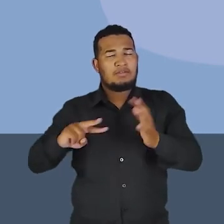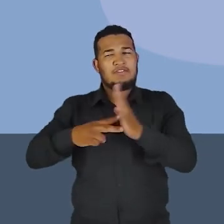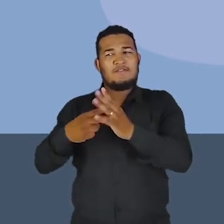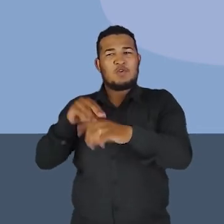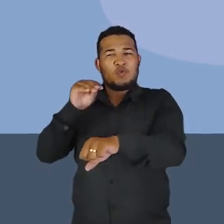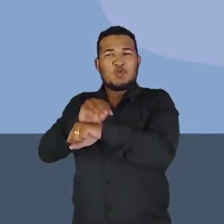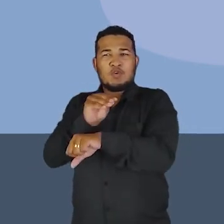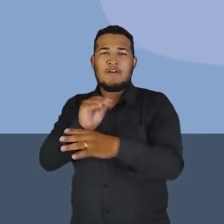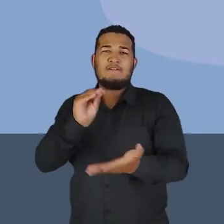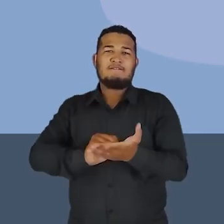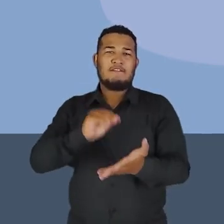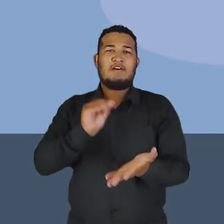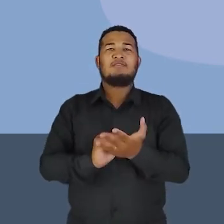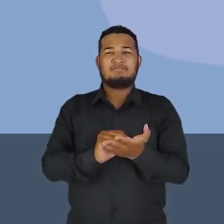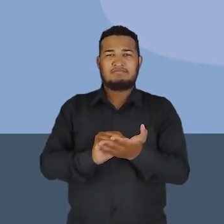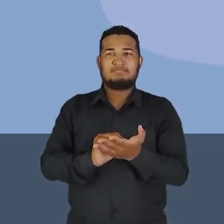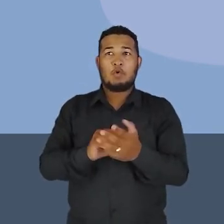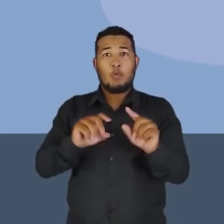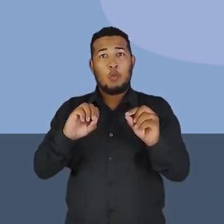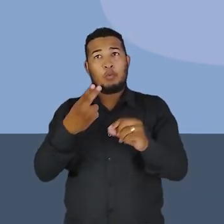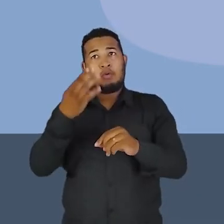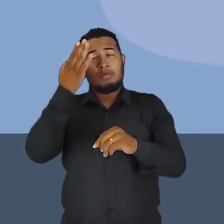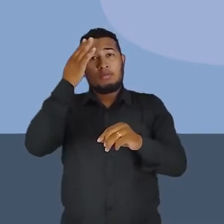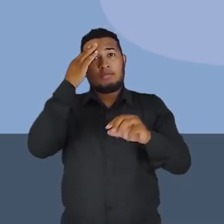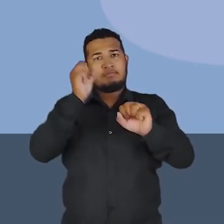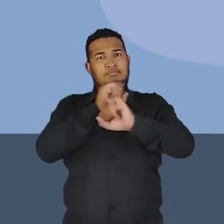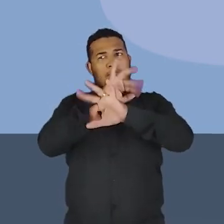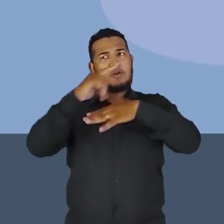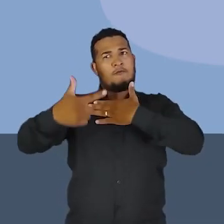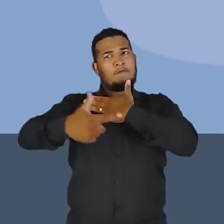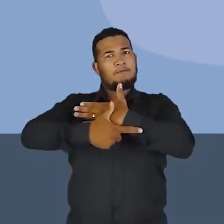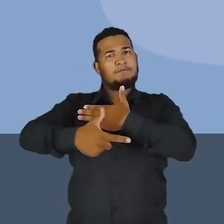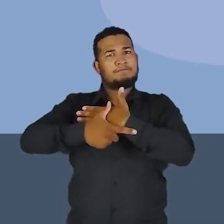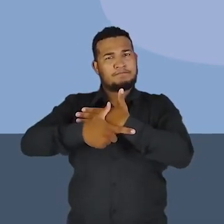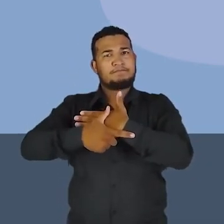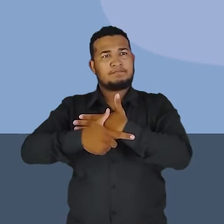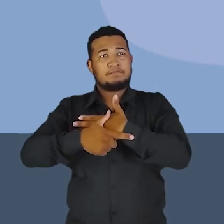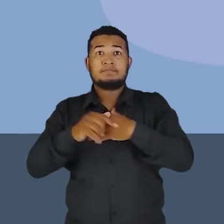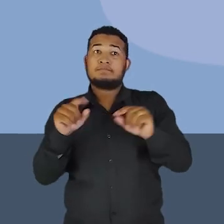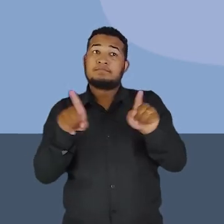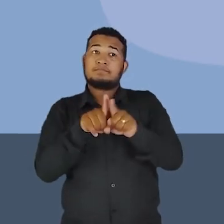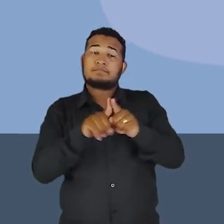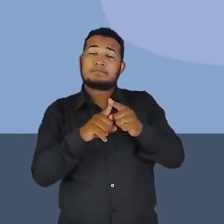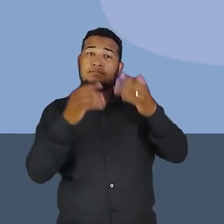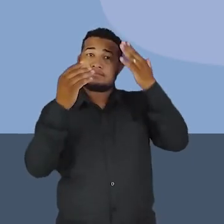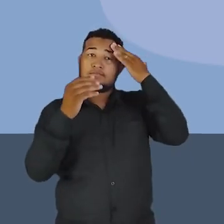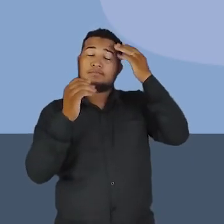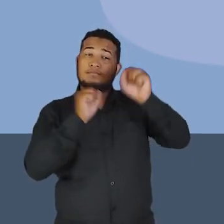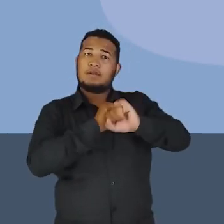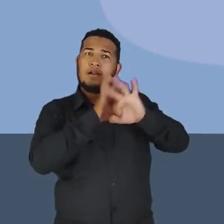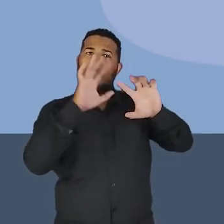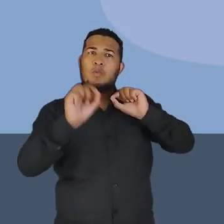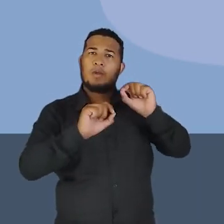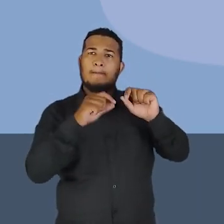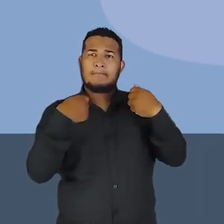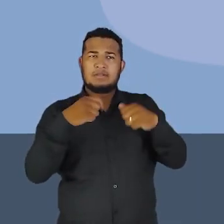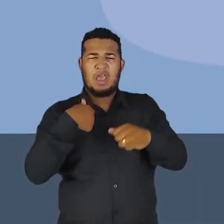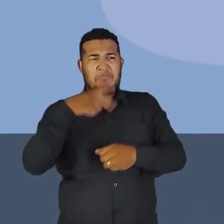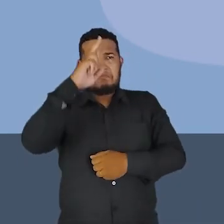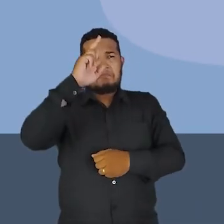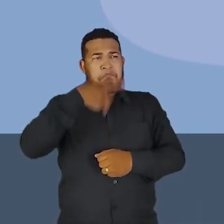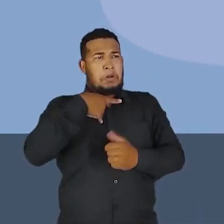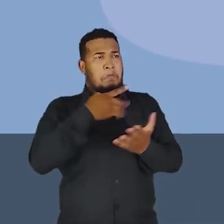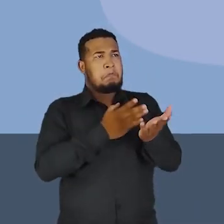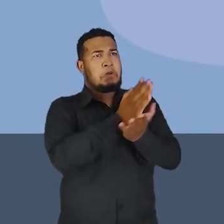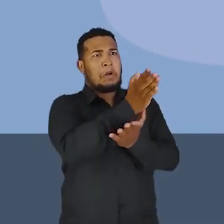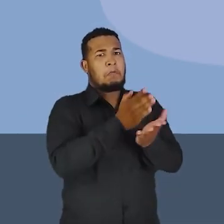cuidado, falta de entender o seu papel. Muitos entendem também que é necessário tomar o seu próprio caminho. Na